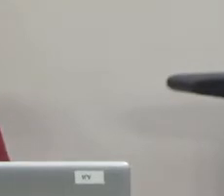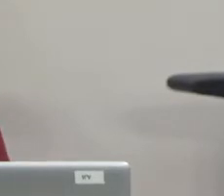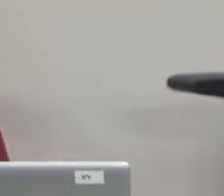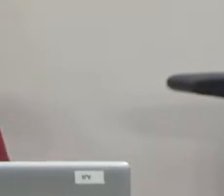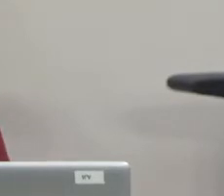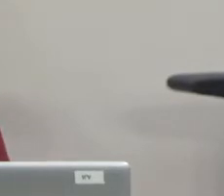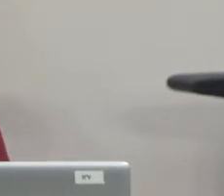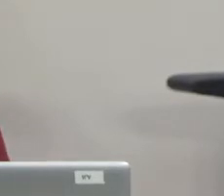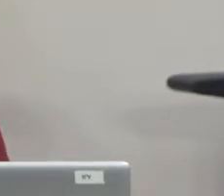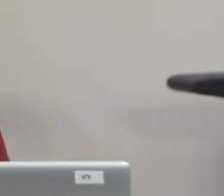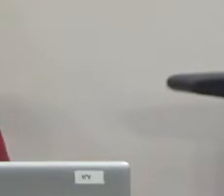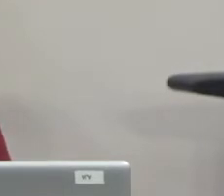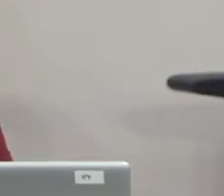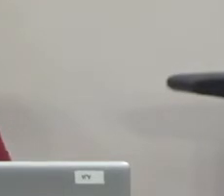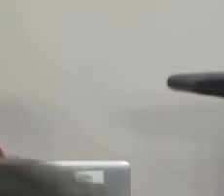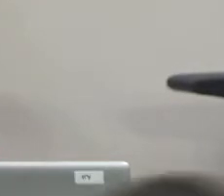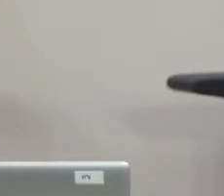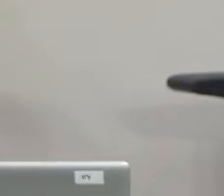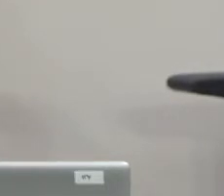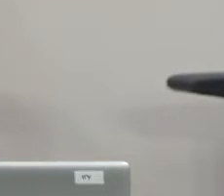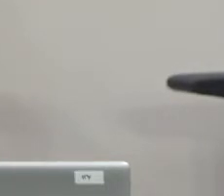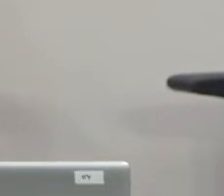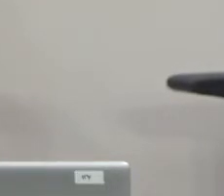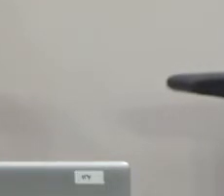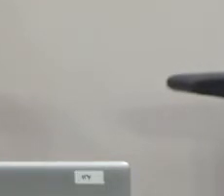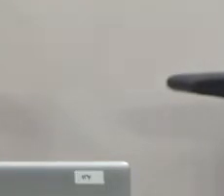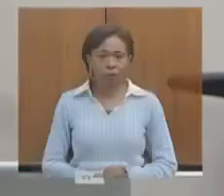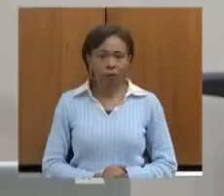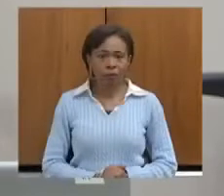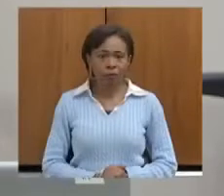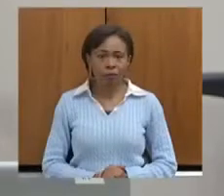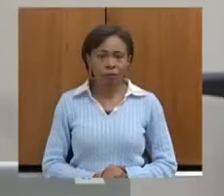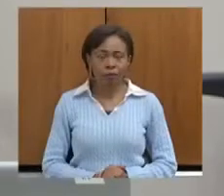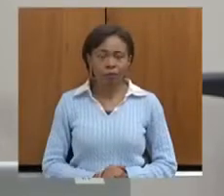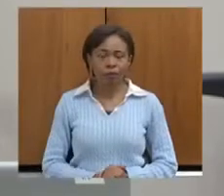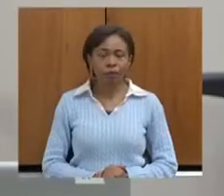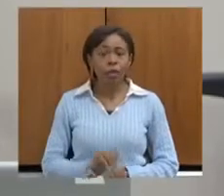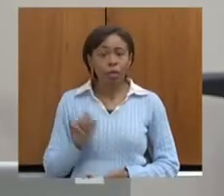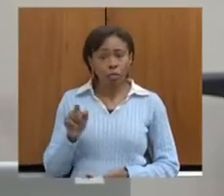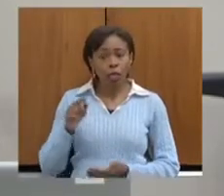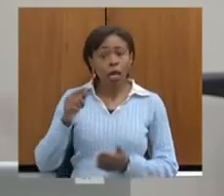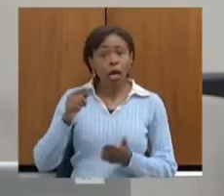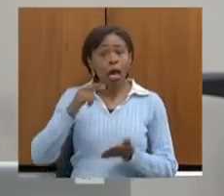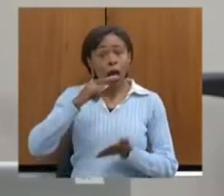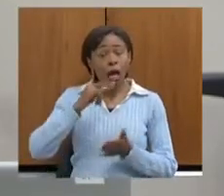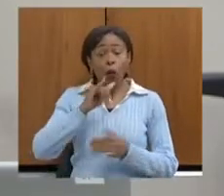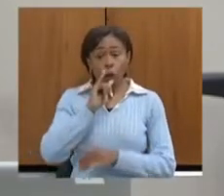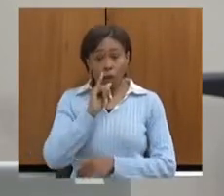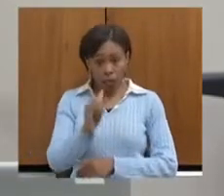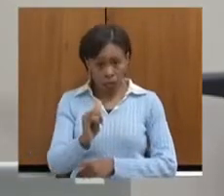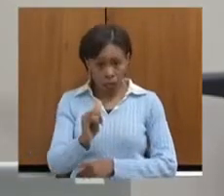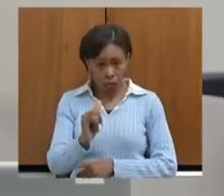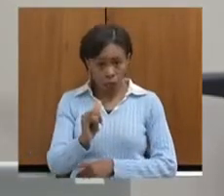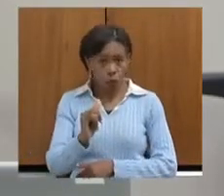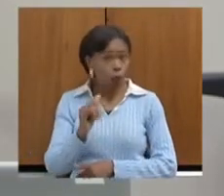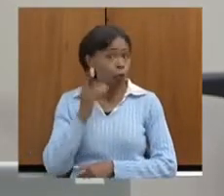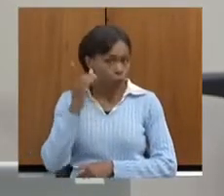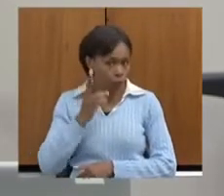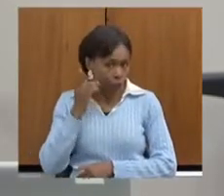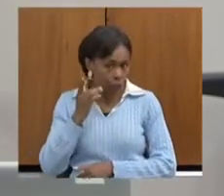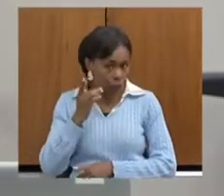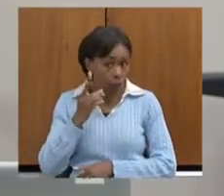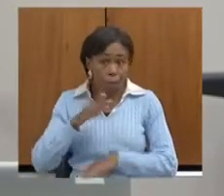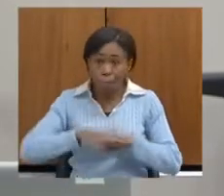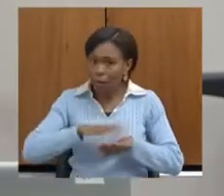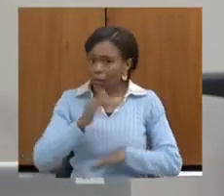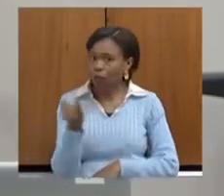carta de vocês aqui para o Parlamento ela é um recado importante para os deputados mas é um recado mais importante para o governador